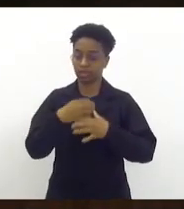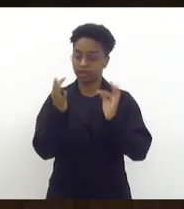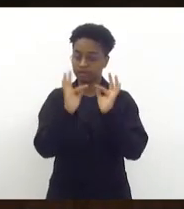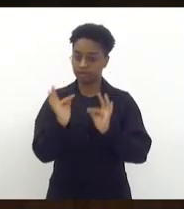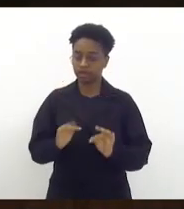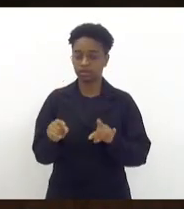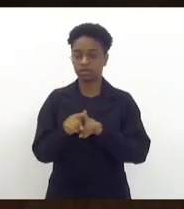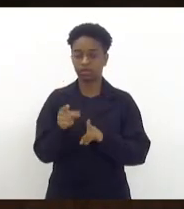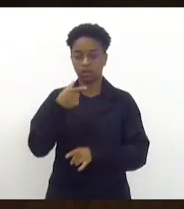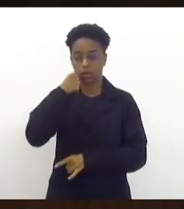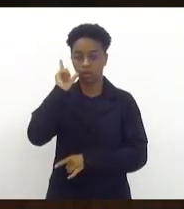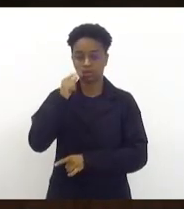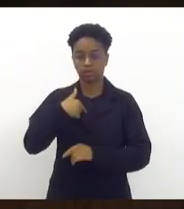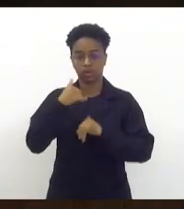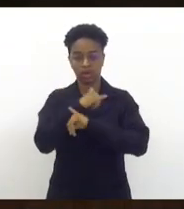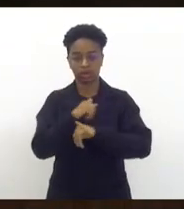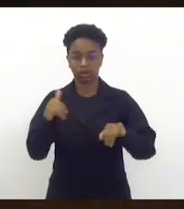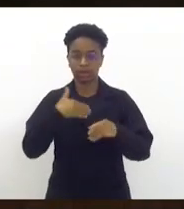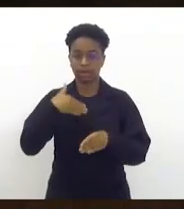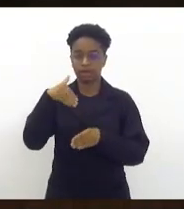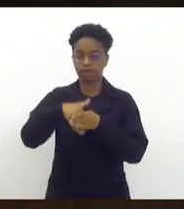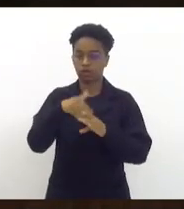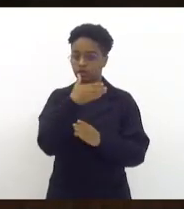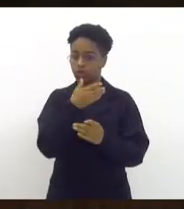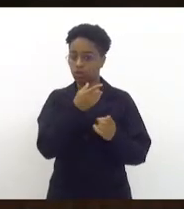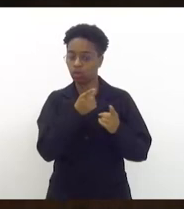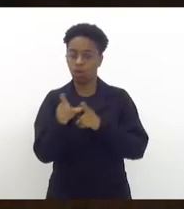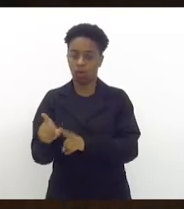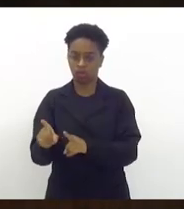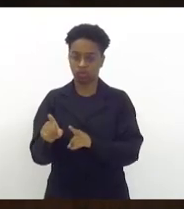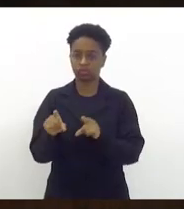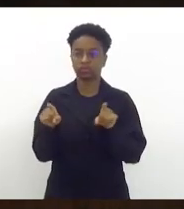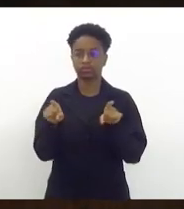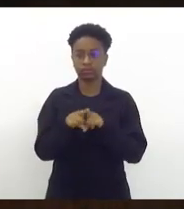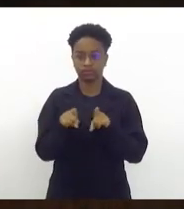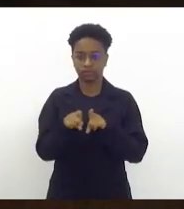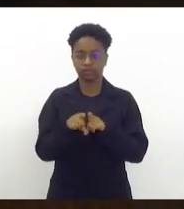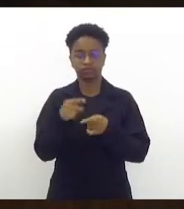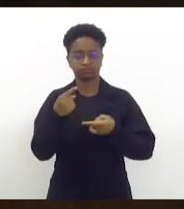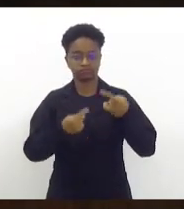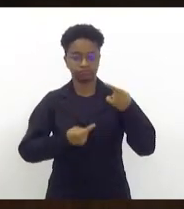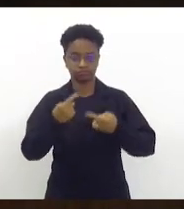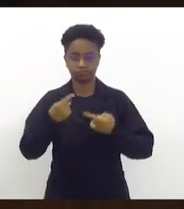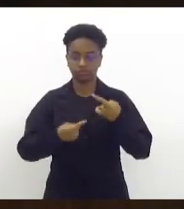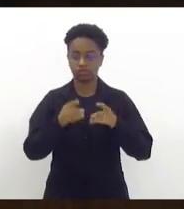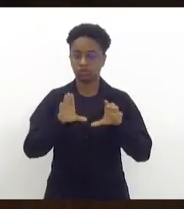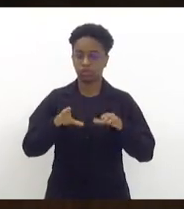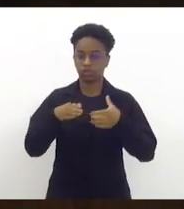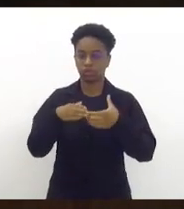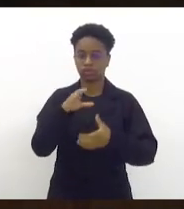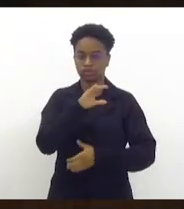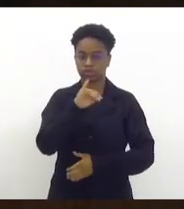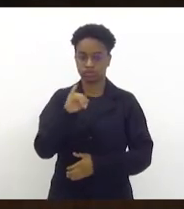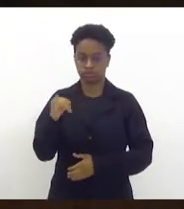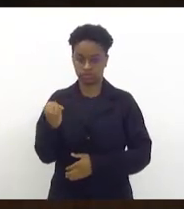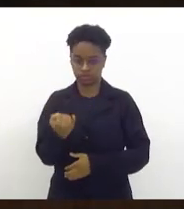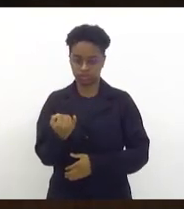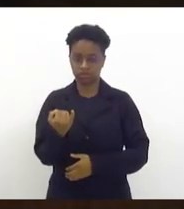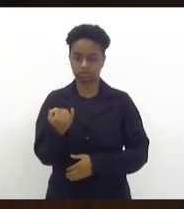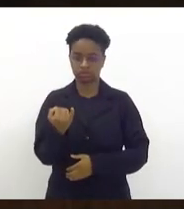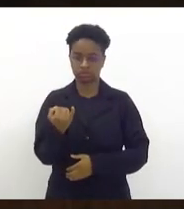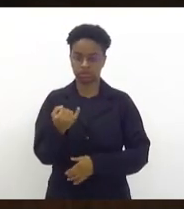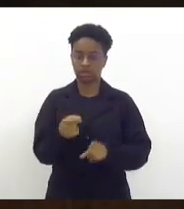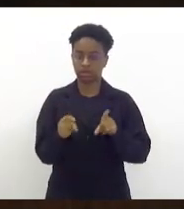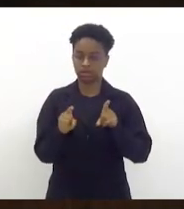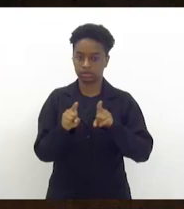eu ontem já tinha anunciado o meu voto contrário a essa medida, e ainda falando da Comissão de Constituição e Justiça, senhor presidente,